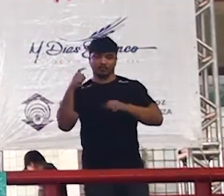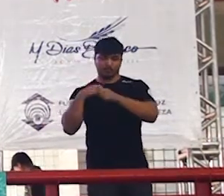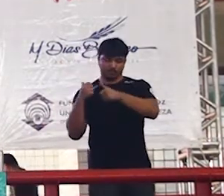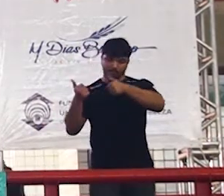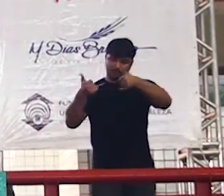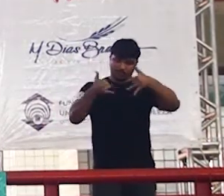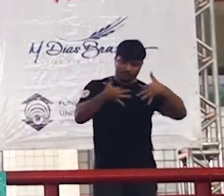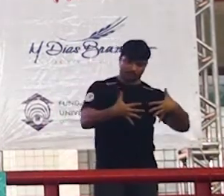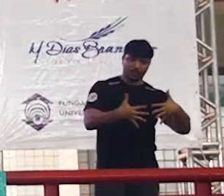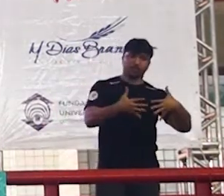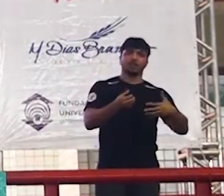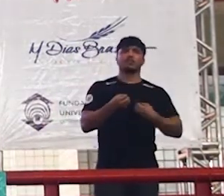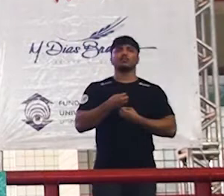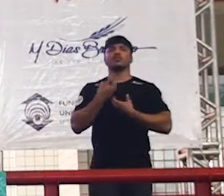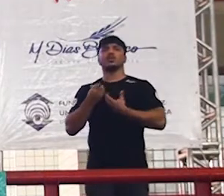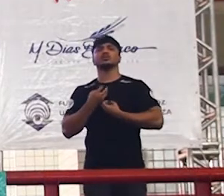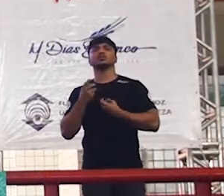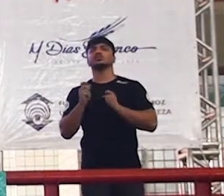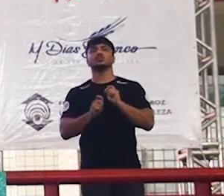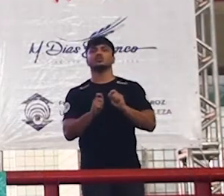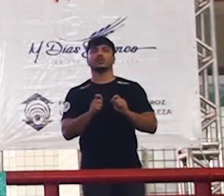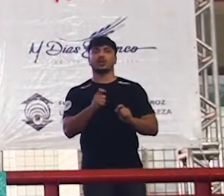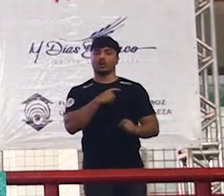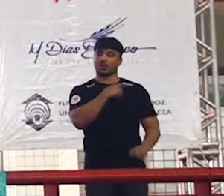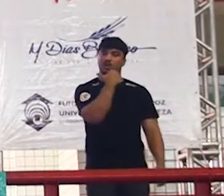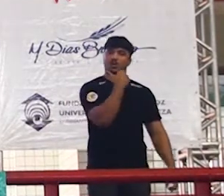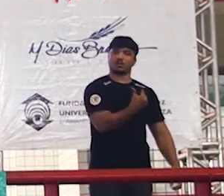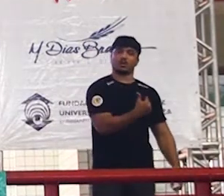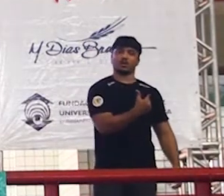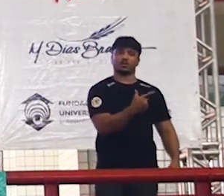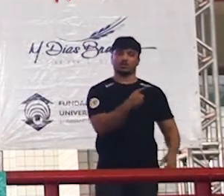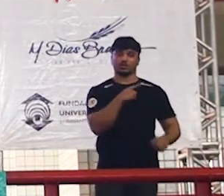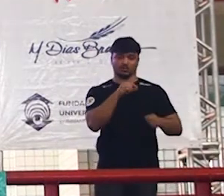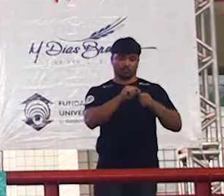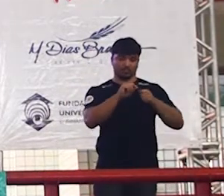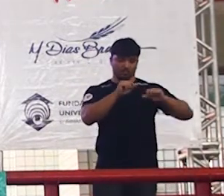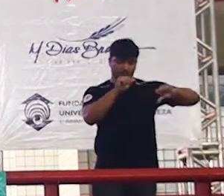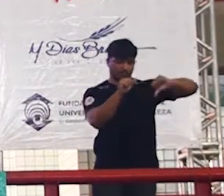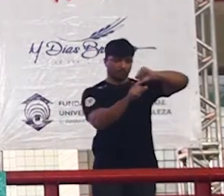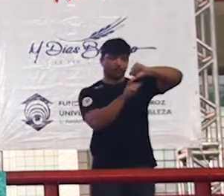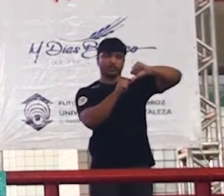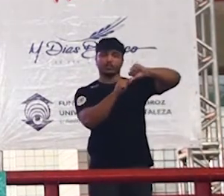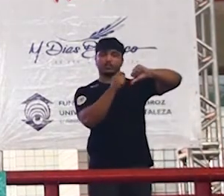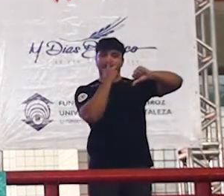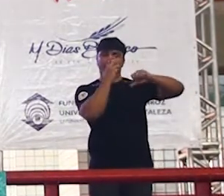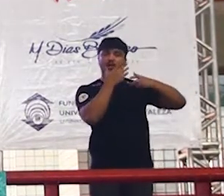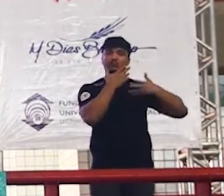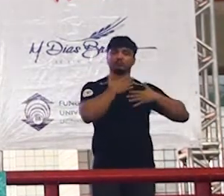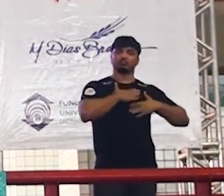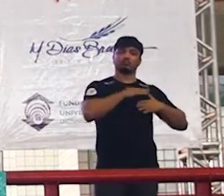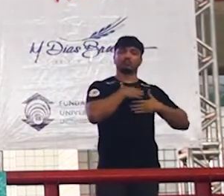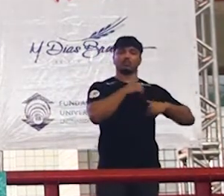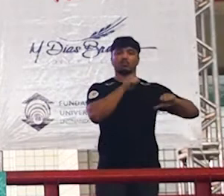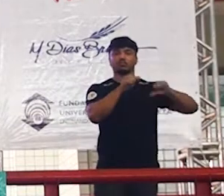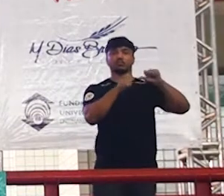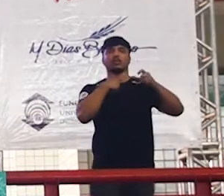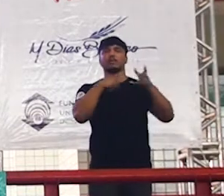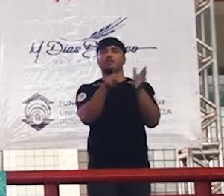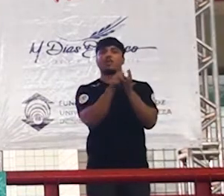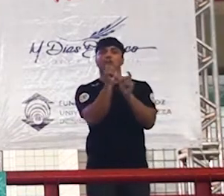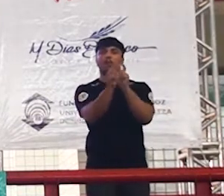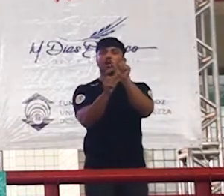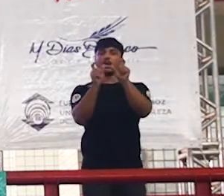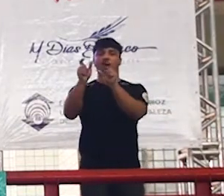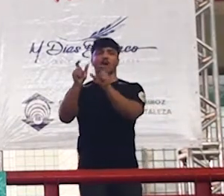poesia. O que é a poesia? É usar a linguagem para sair do senso comum, explorando a magia das